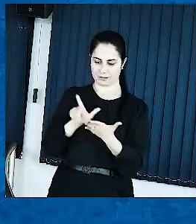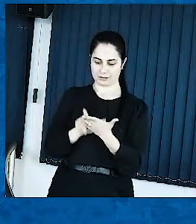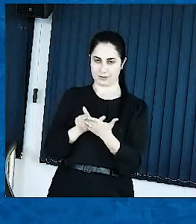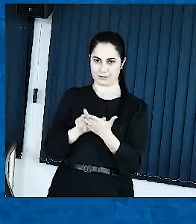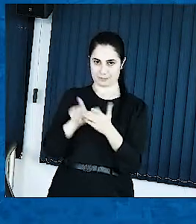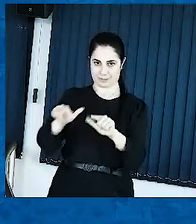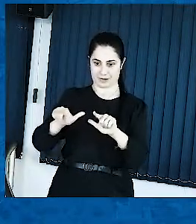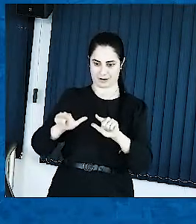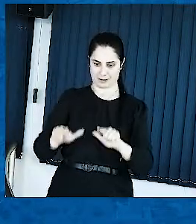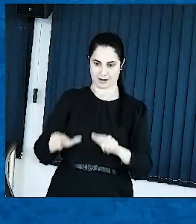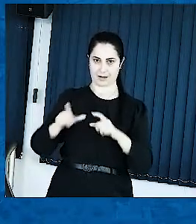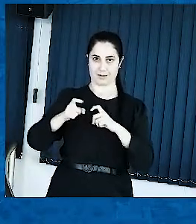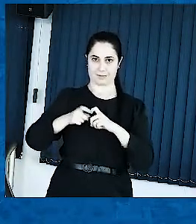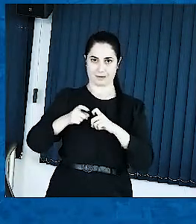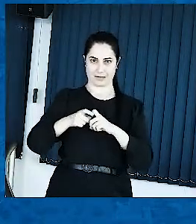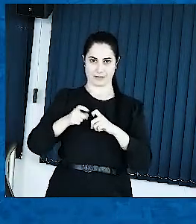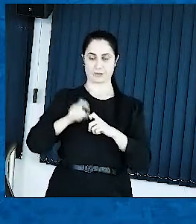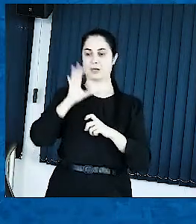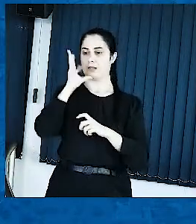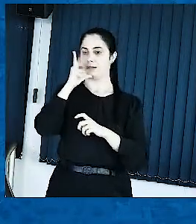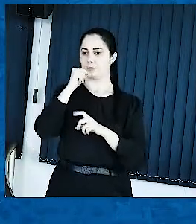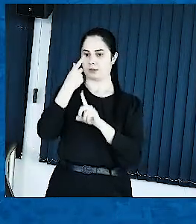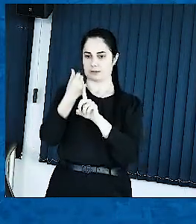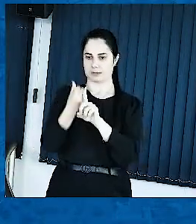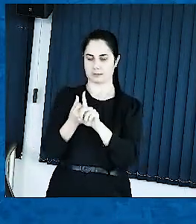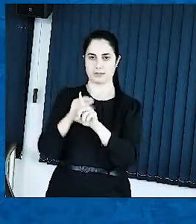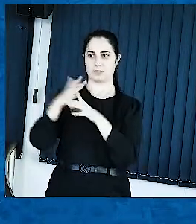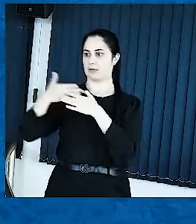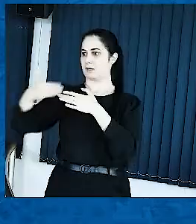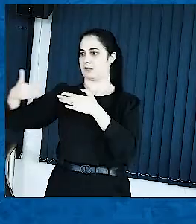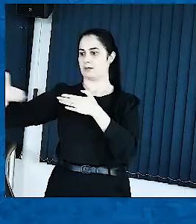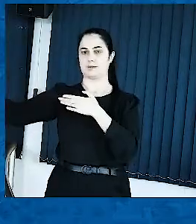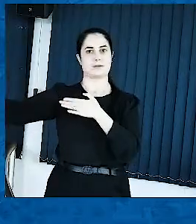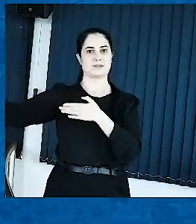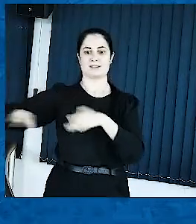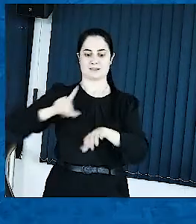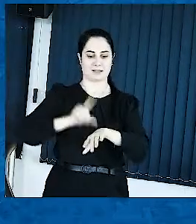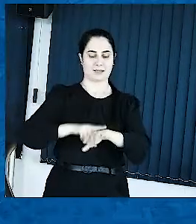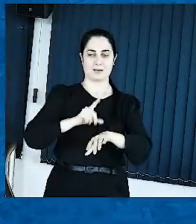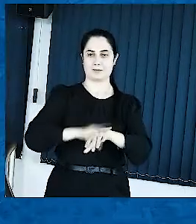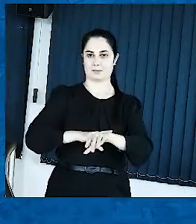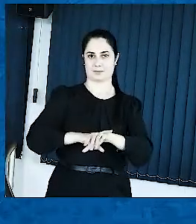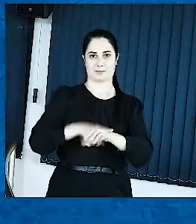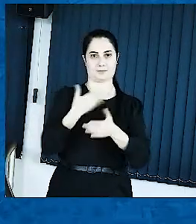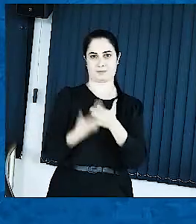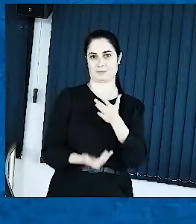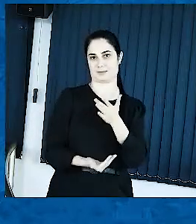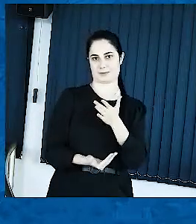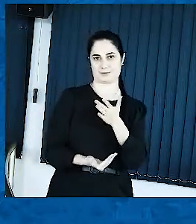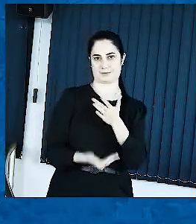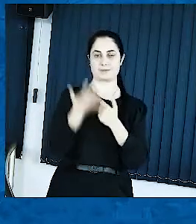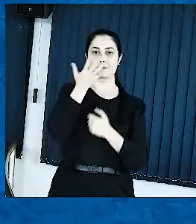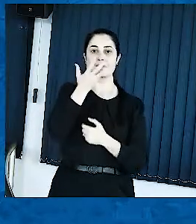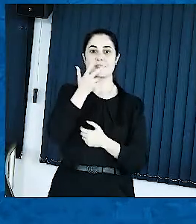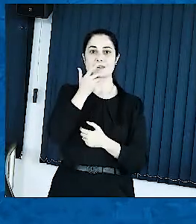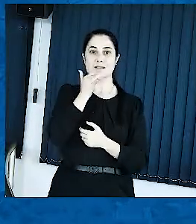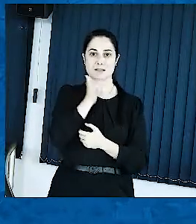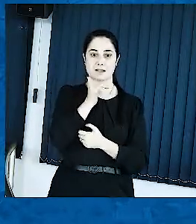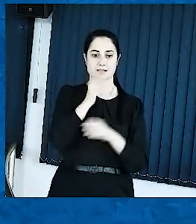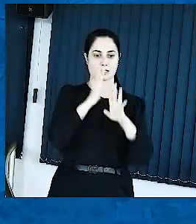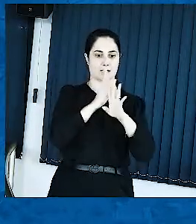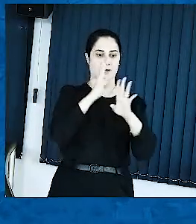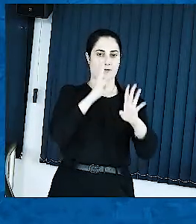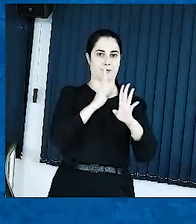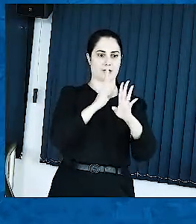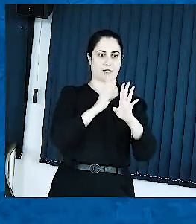encaminhar essa criança para uma terapia que vai demorar mais 6 meses, 10 meses, 12 meses. Olha o tempo que está sendo perdido. E essa criança chega numa